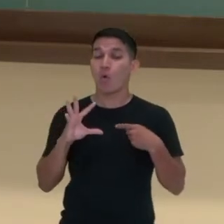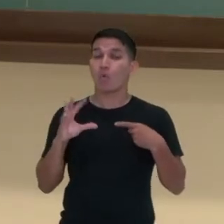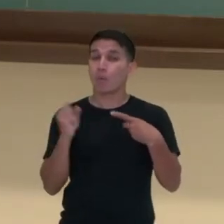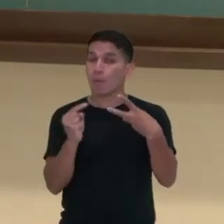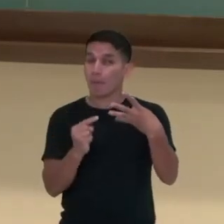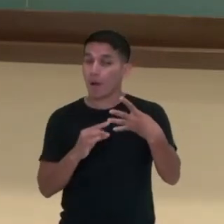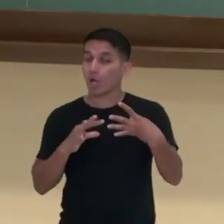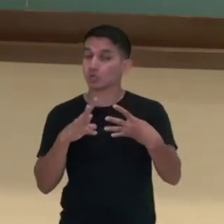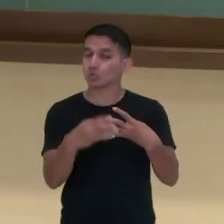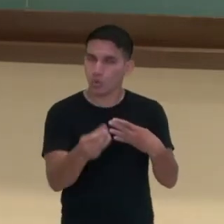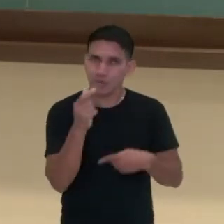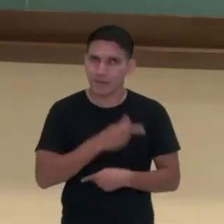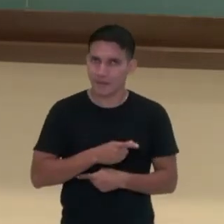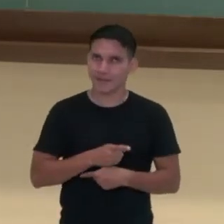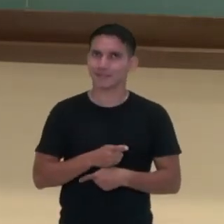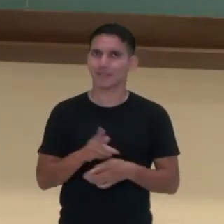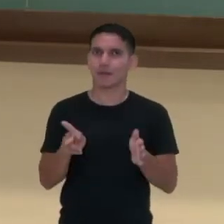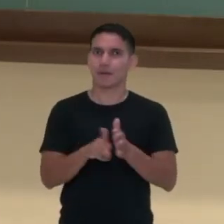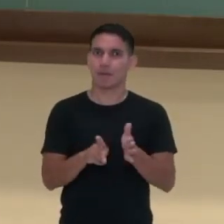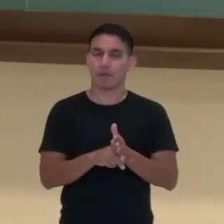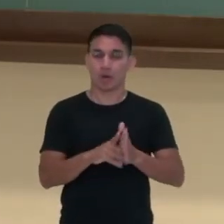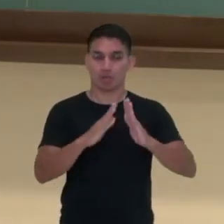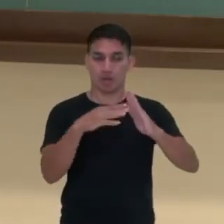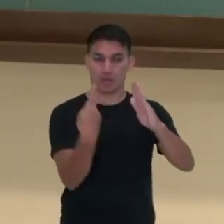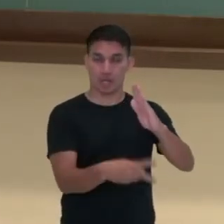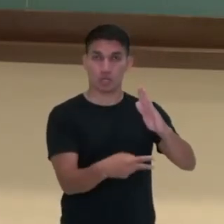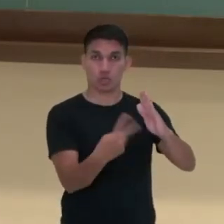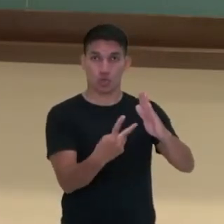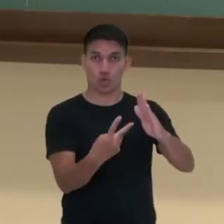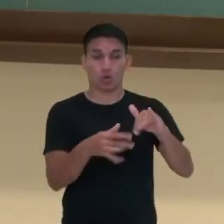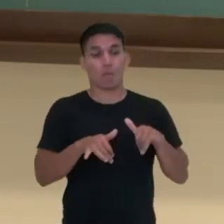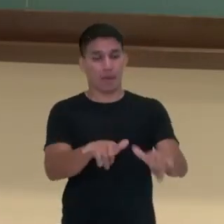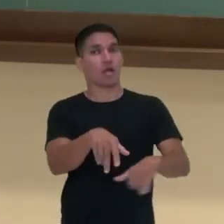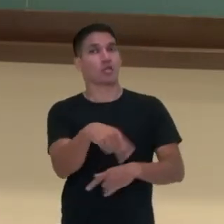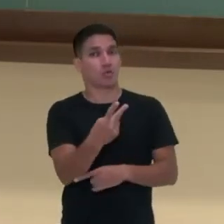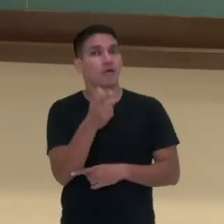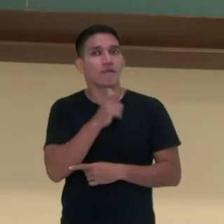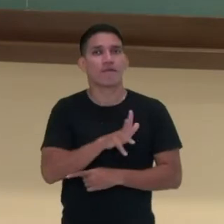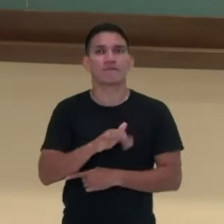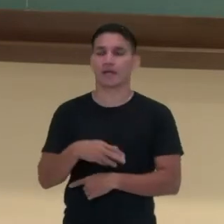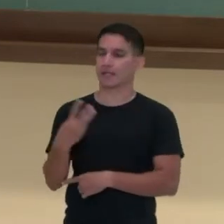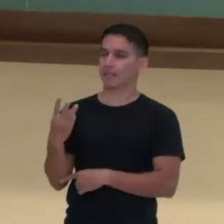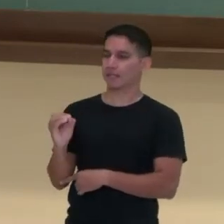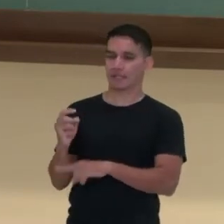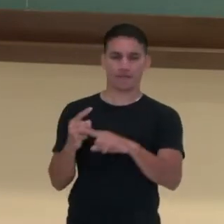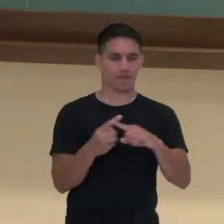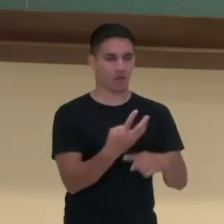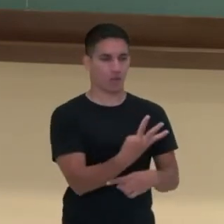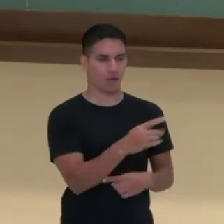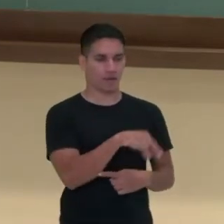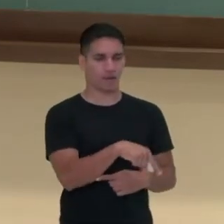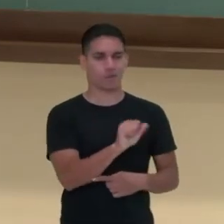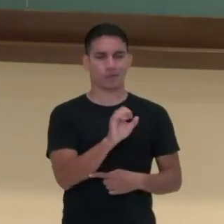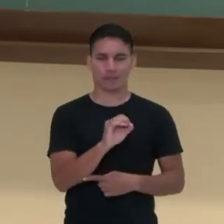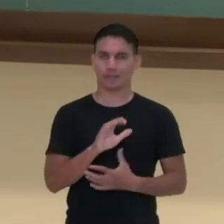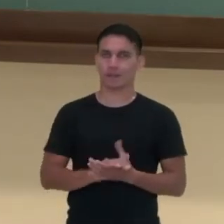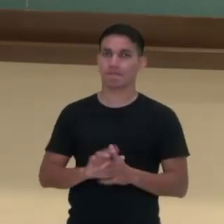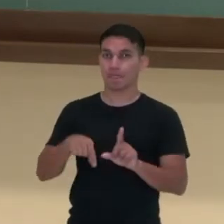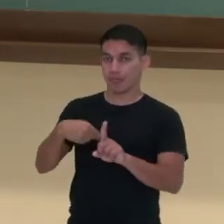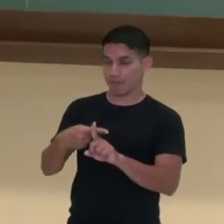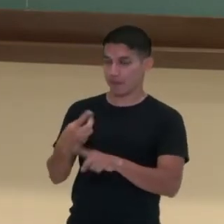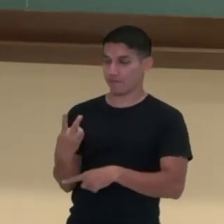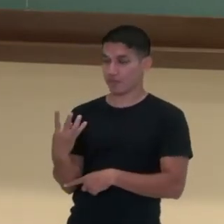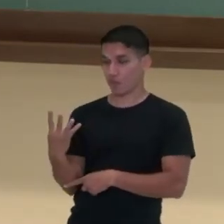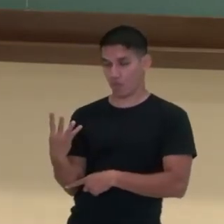supermercado 2, quanto que eu vou pagar? Então vai ser o seguinte, ó, 30 vezes 4,80, mais